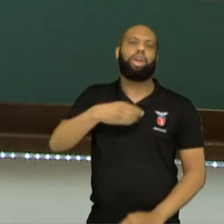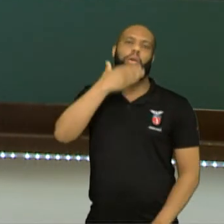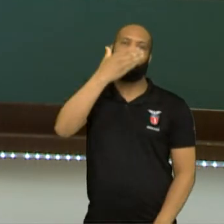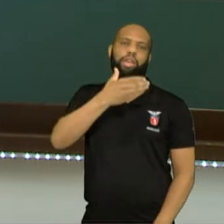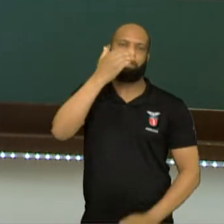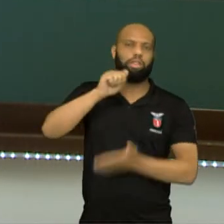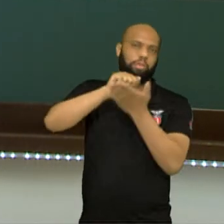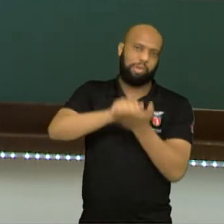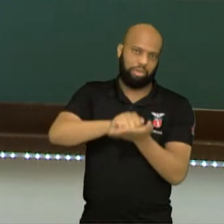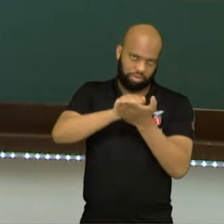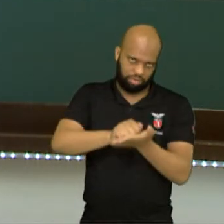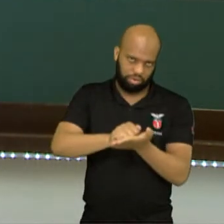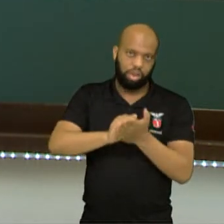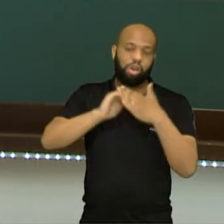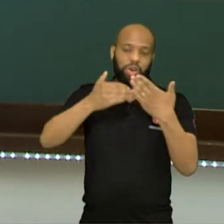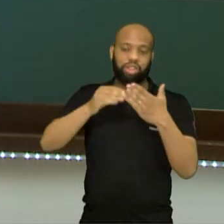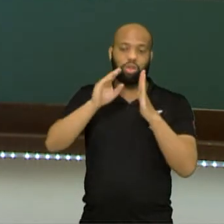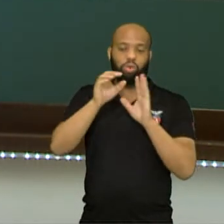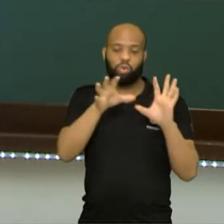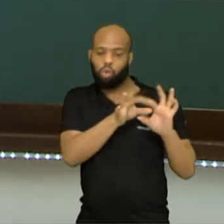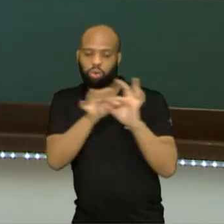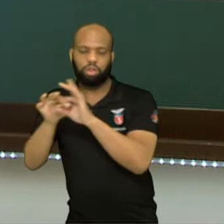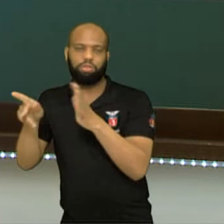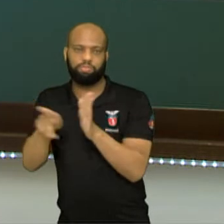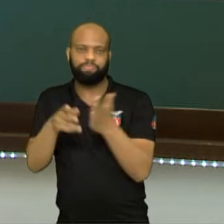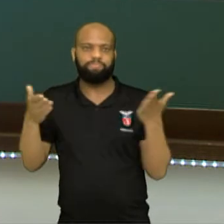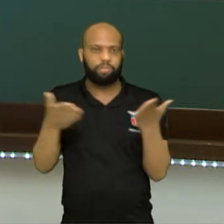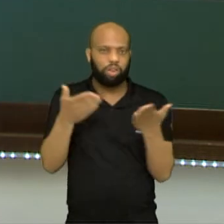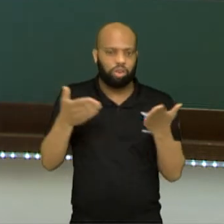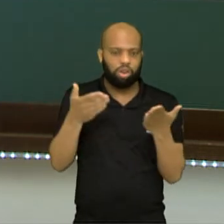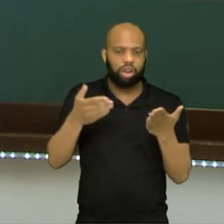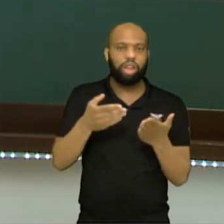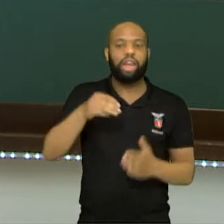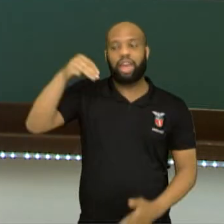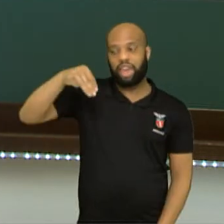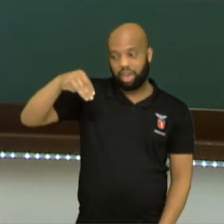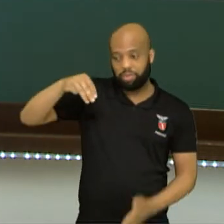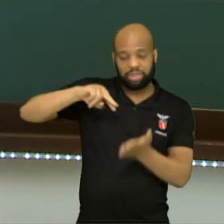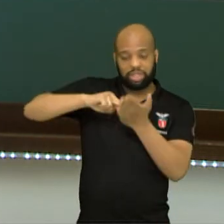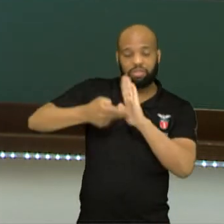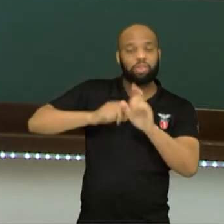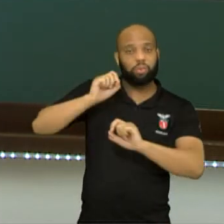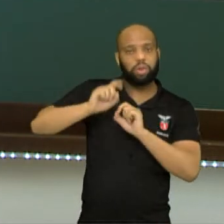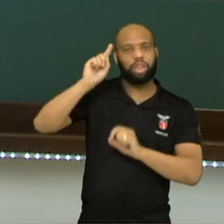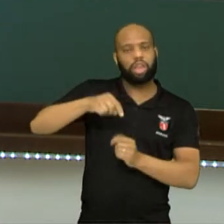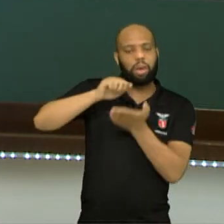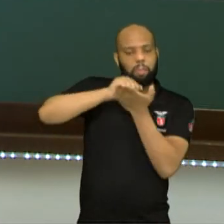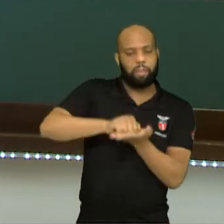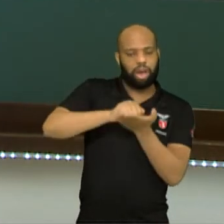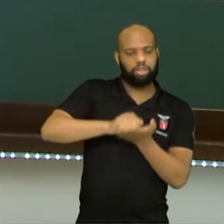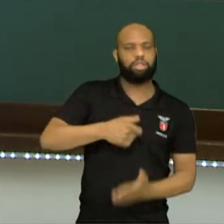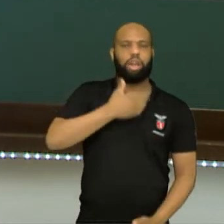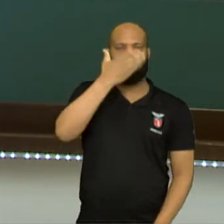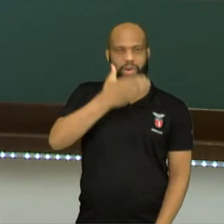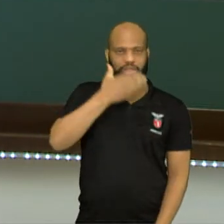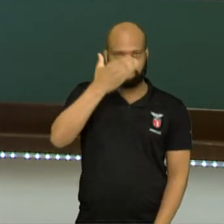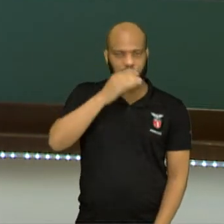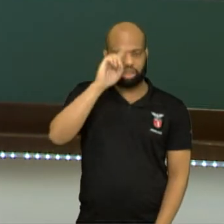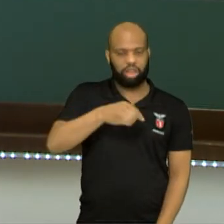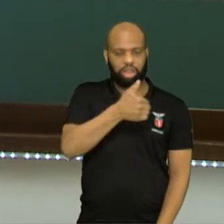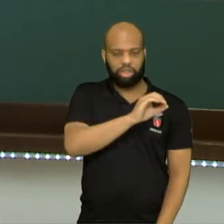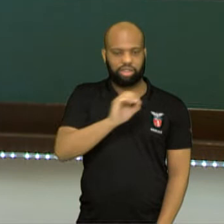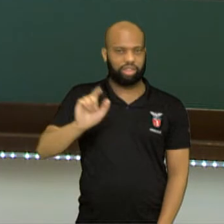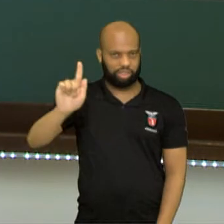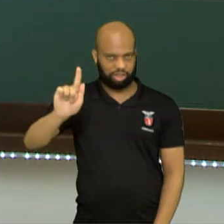caso específico, no contexto do nosso problema, M significa a massa das maçãs, 100 gramas.